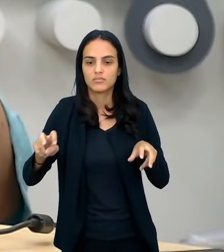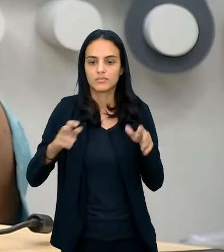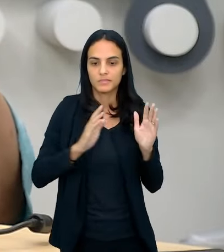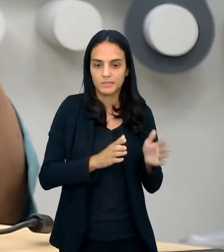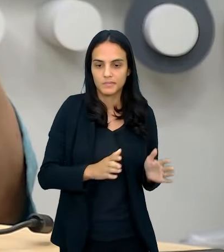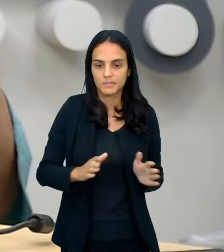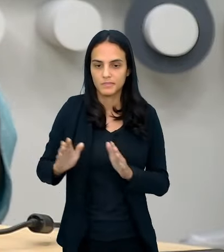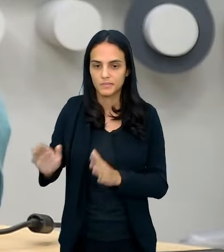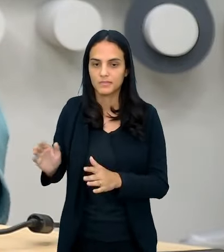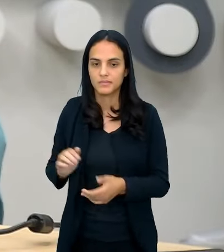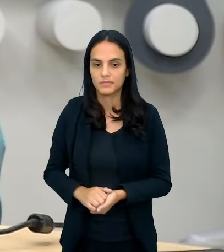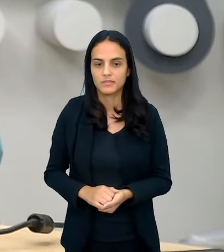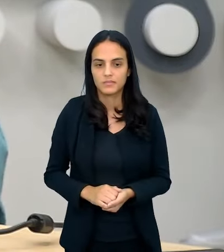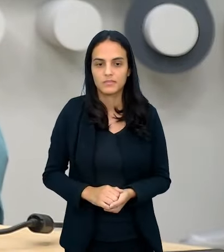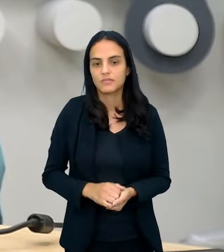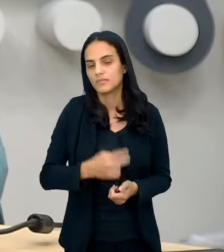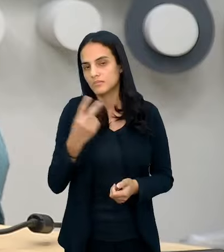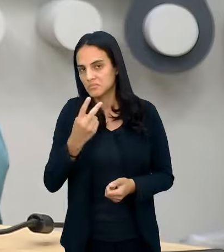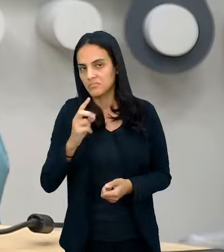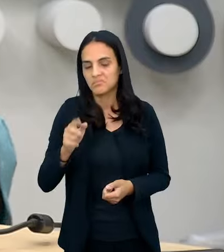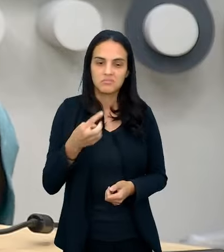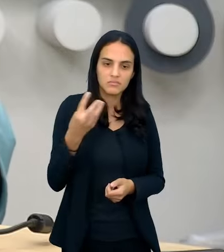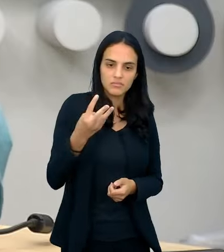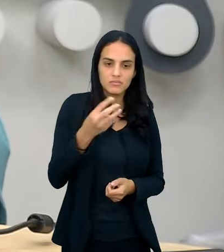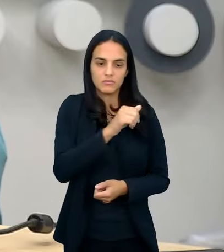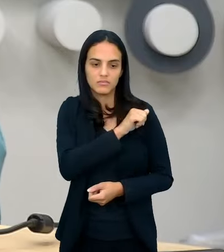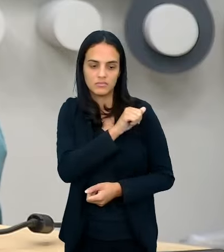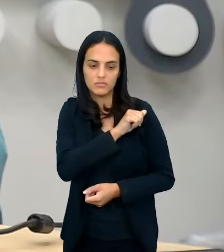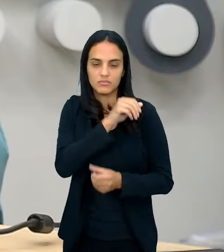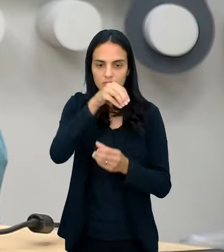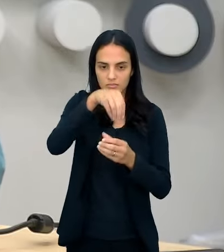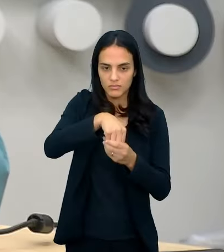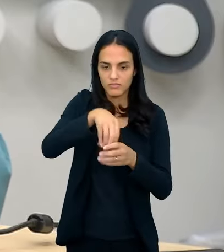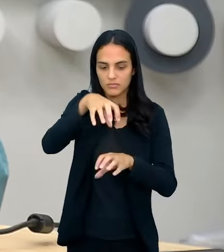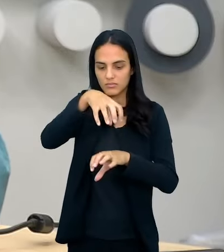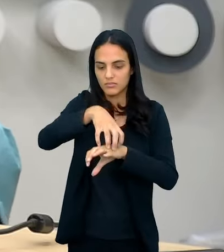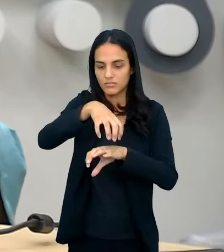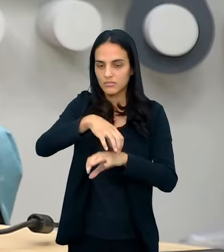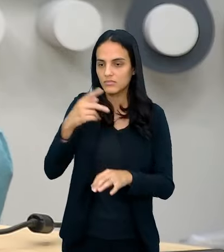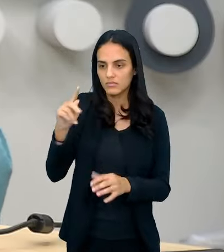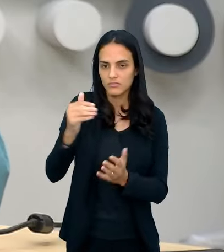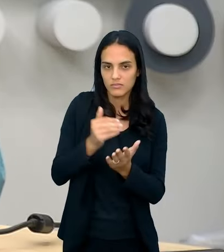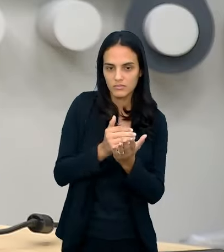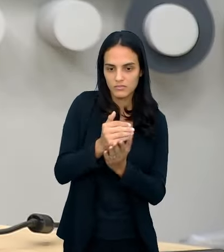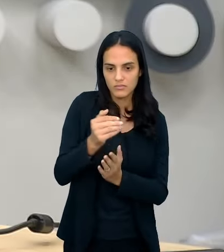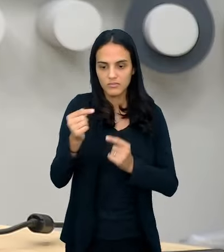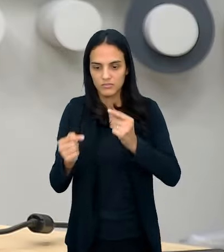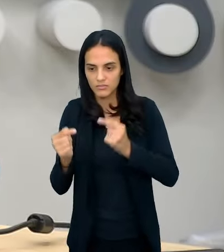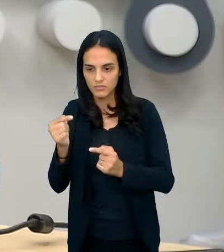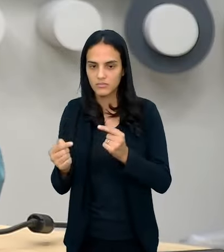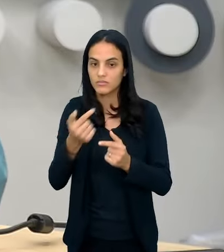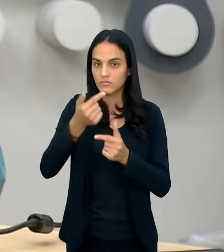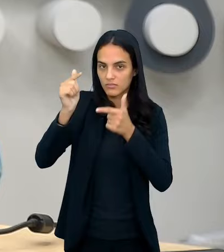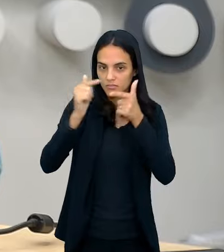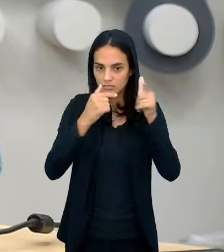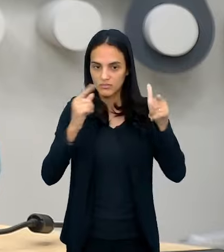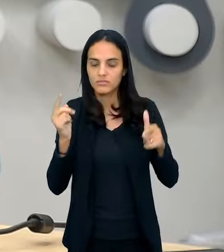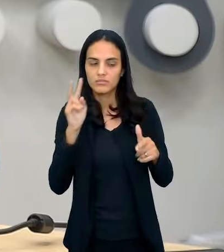em círculo, coloca ali 2, 3 estudantes ali dentro do centro, eles começam o debate, os outros ao